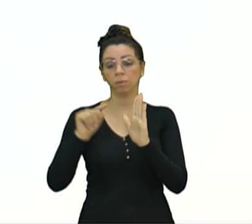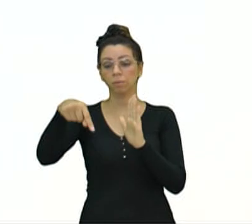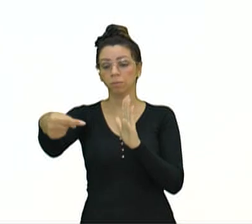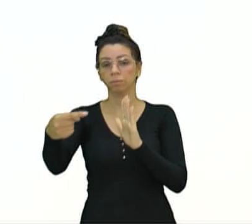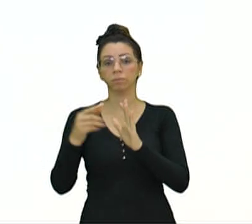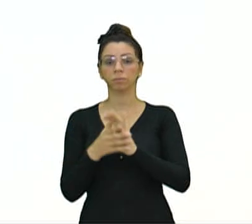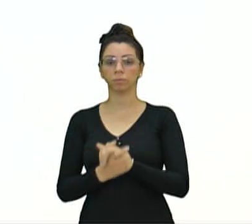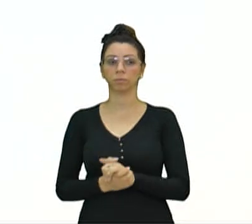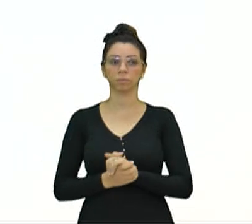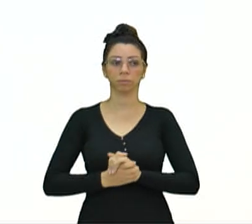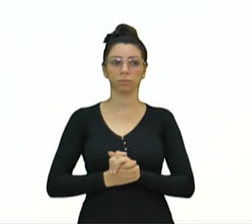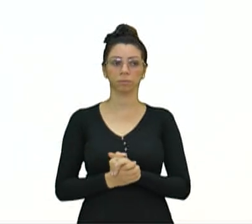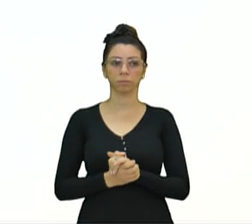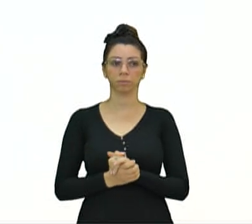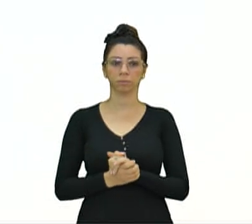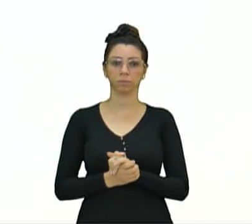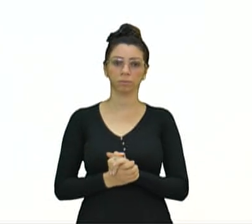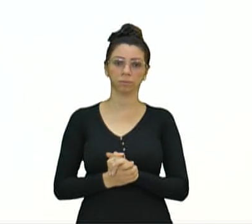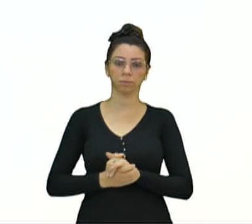Batidas do tambor,